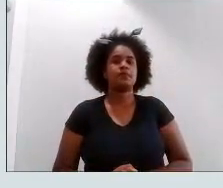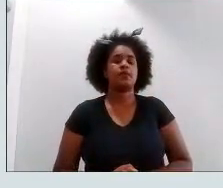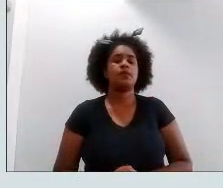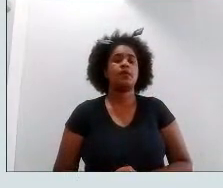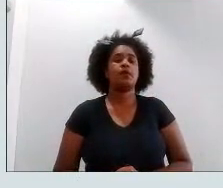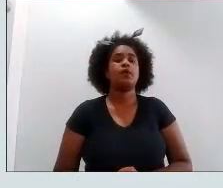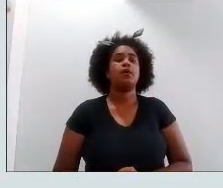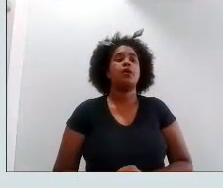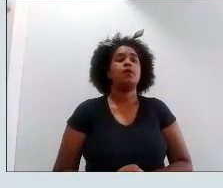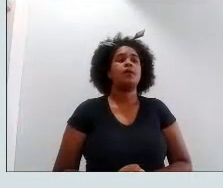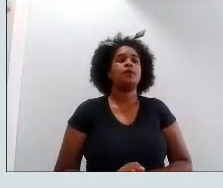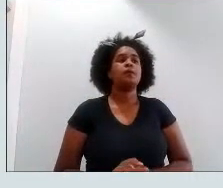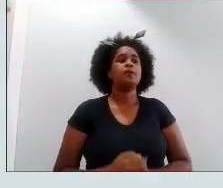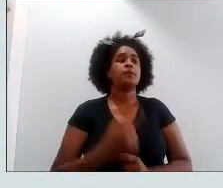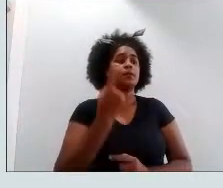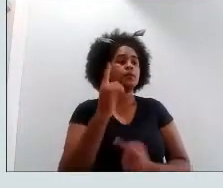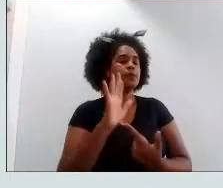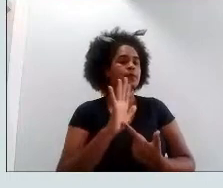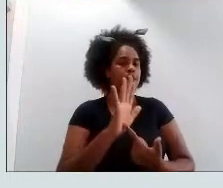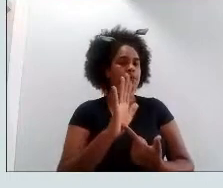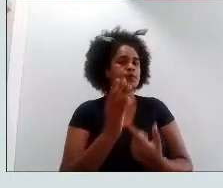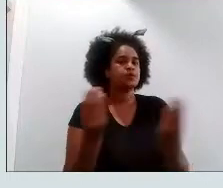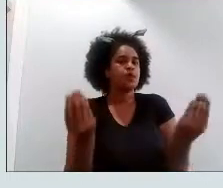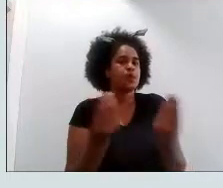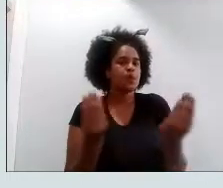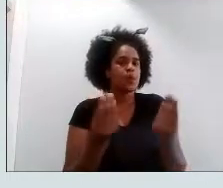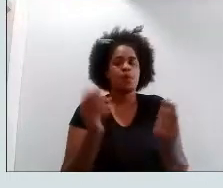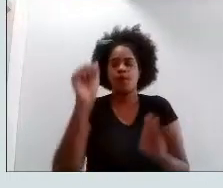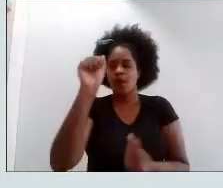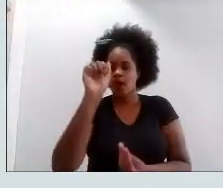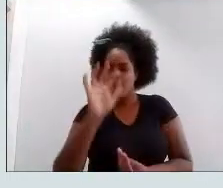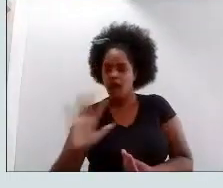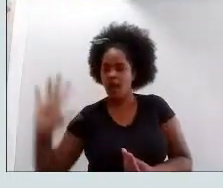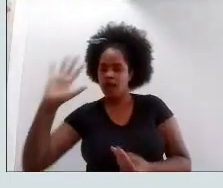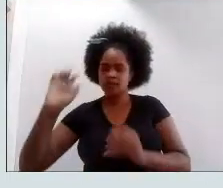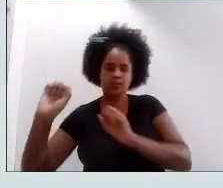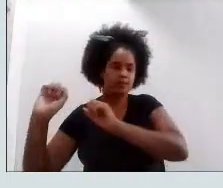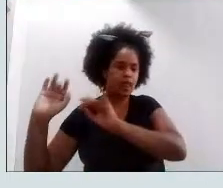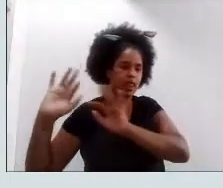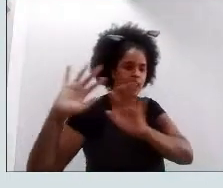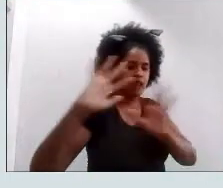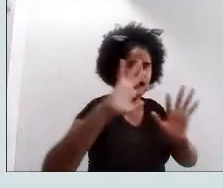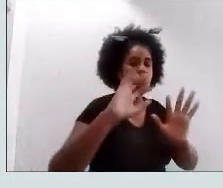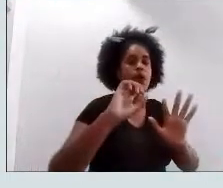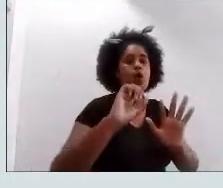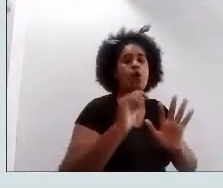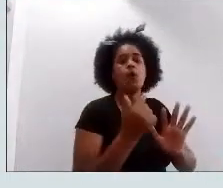partir da Ásia e a outra da Oceania.